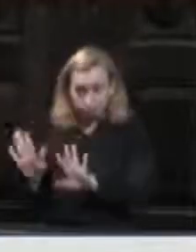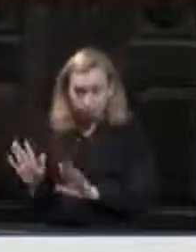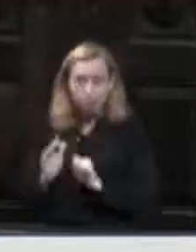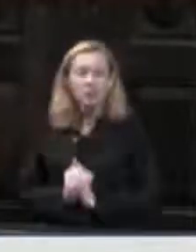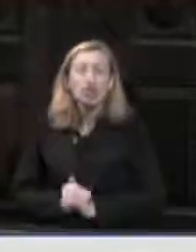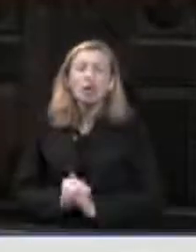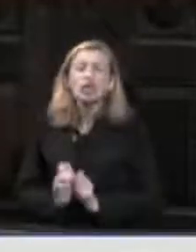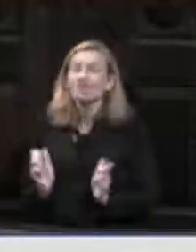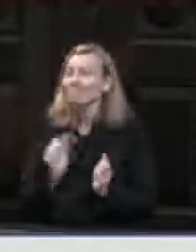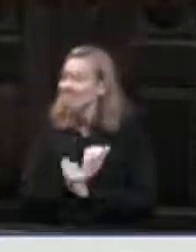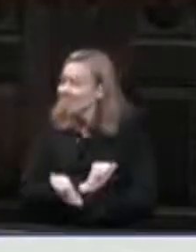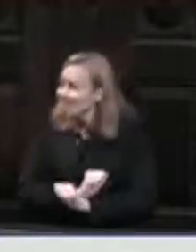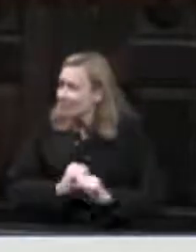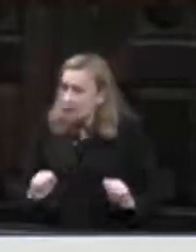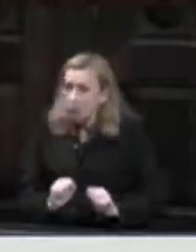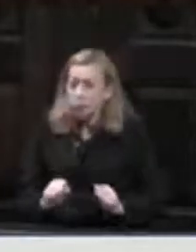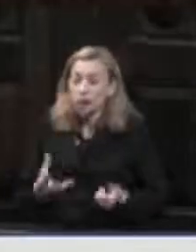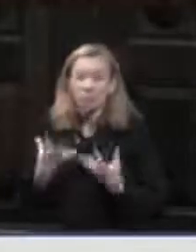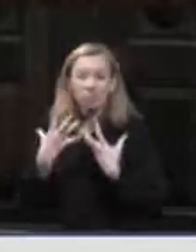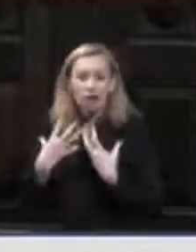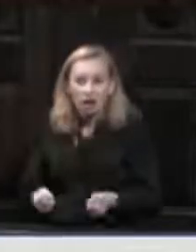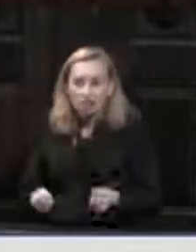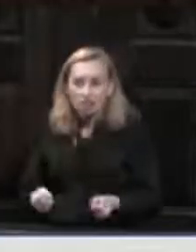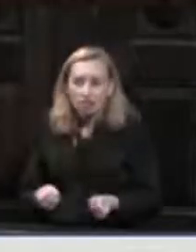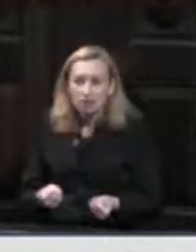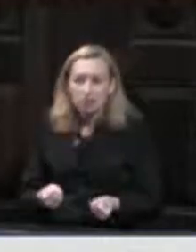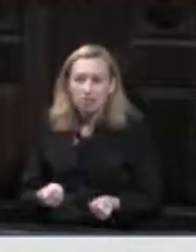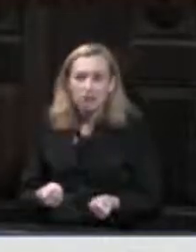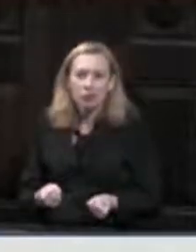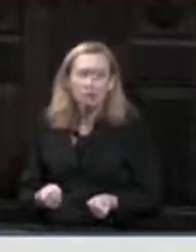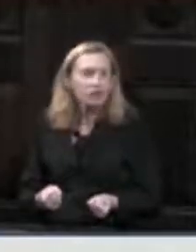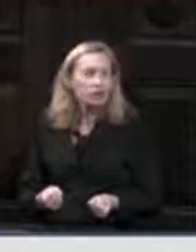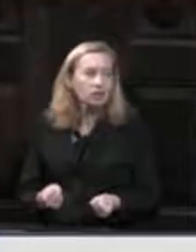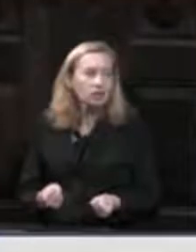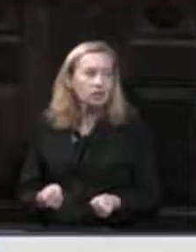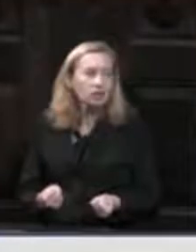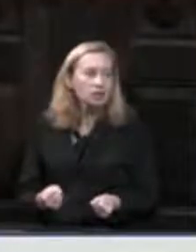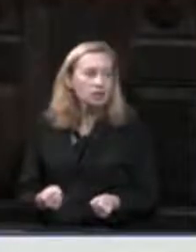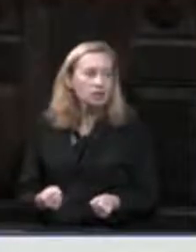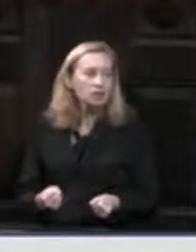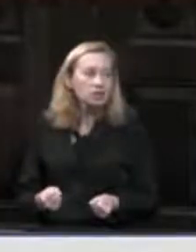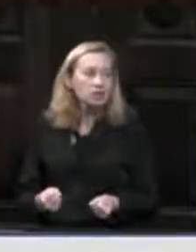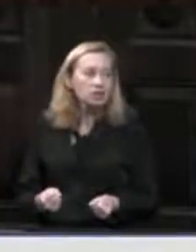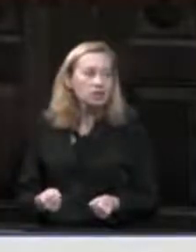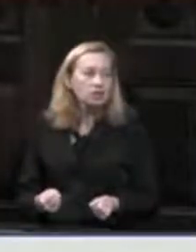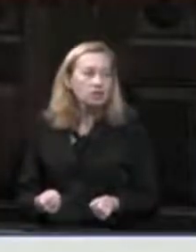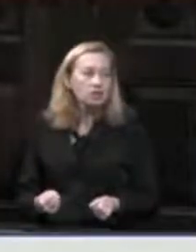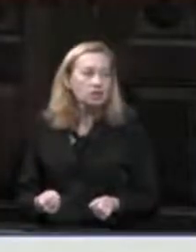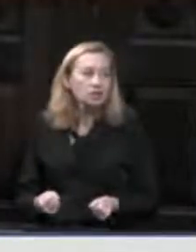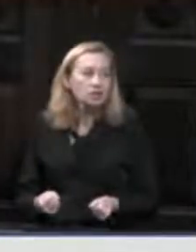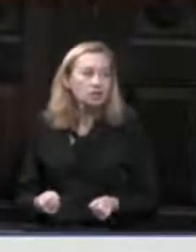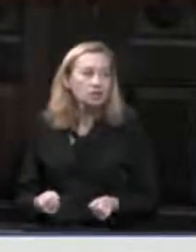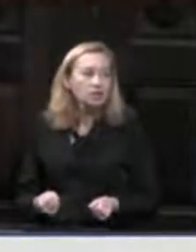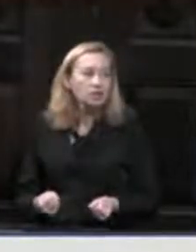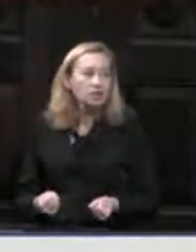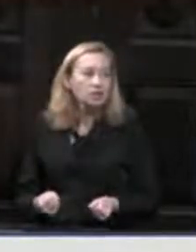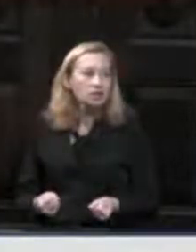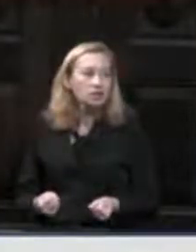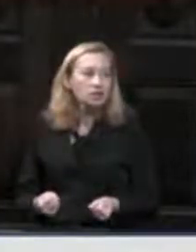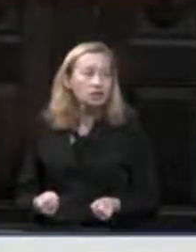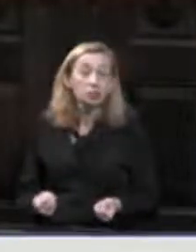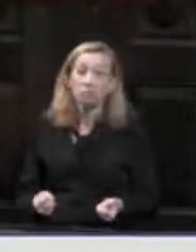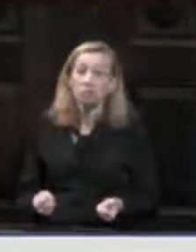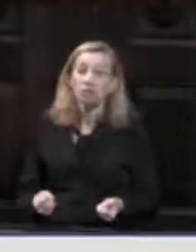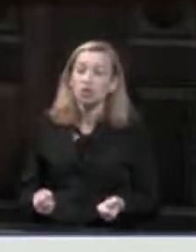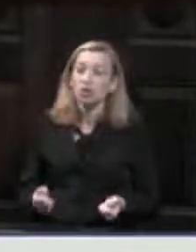não é possível aceitar que, pela falência do Estado em garantir